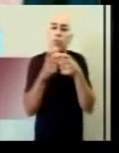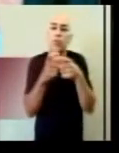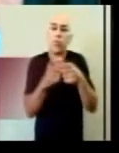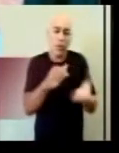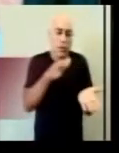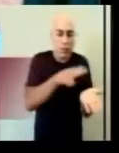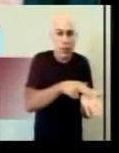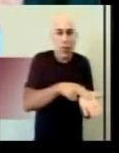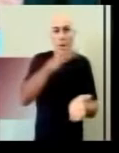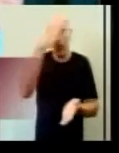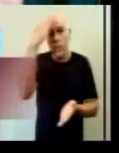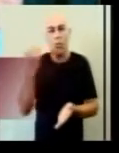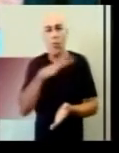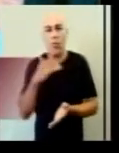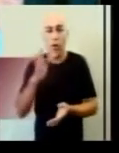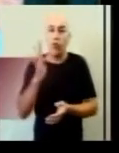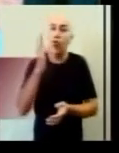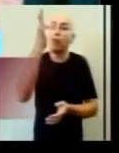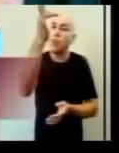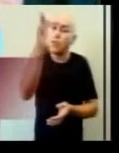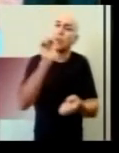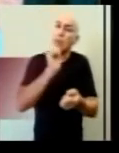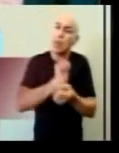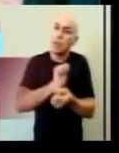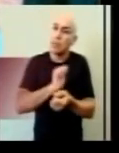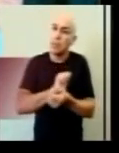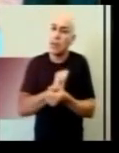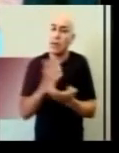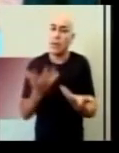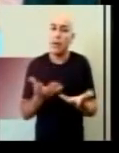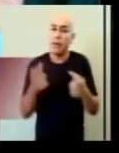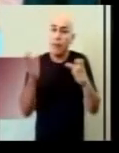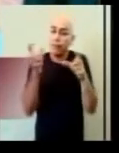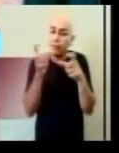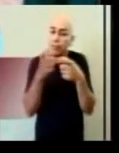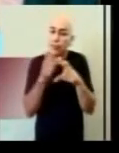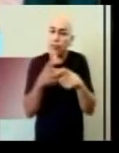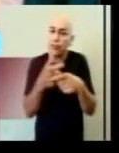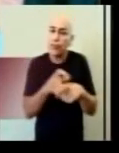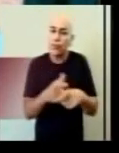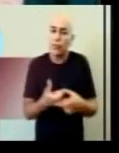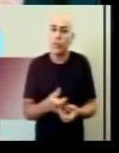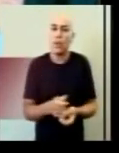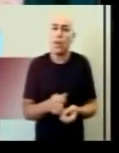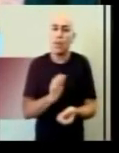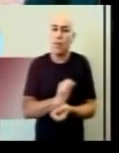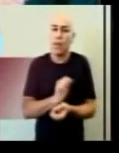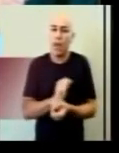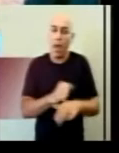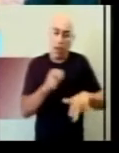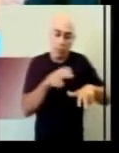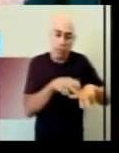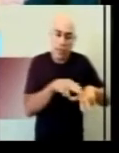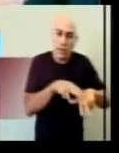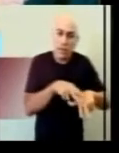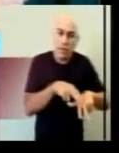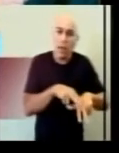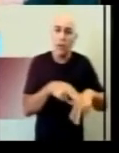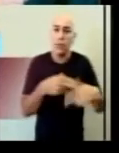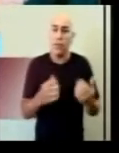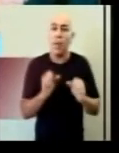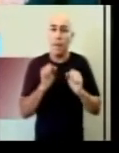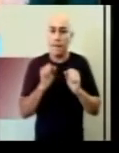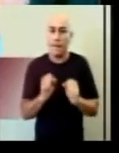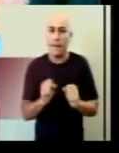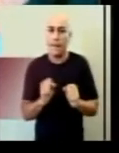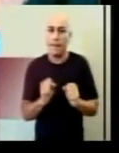e óbitos. Mas isso vai levar ainda algum tempo até que esses pacientes